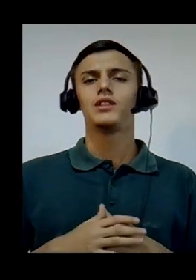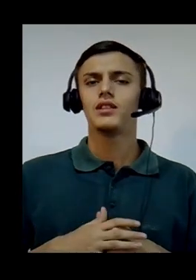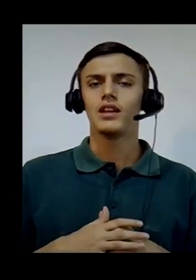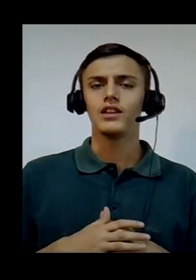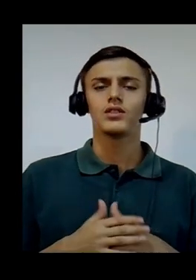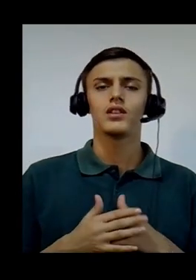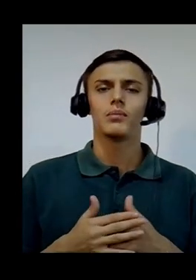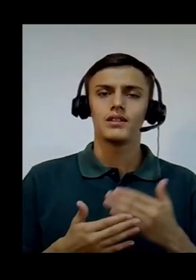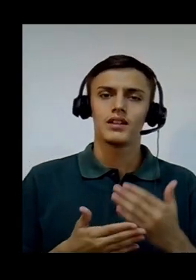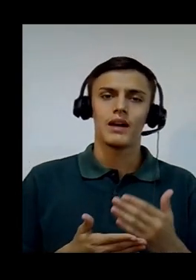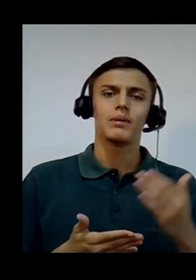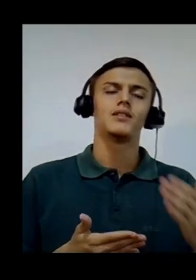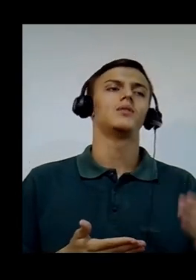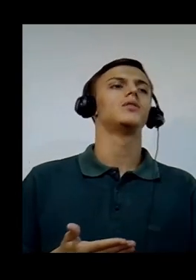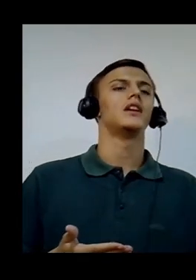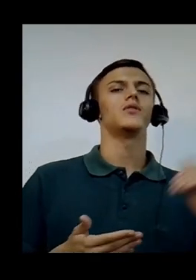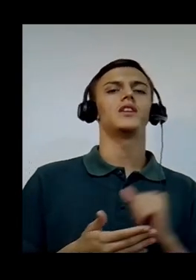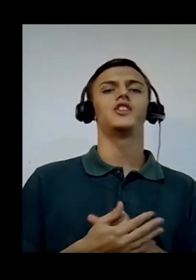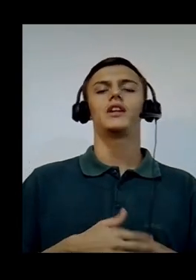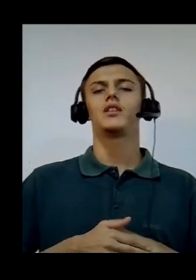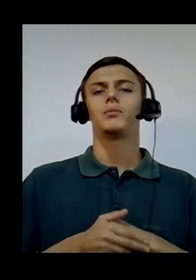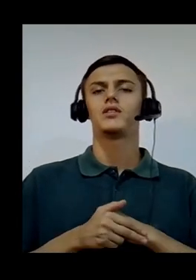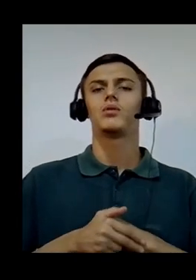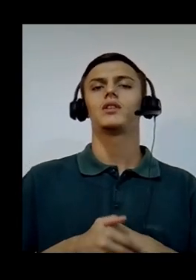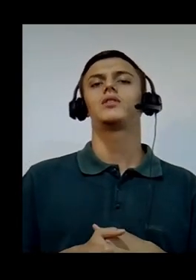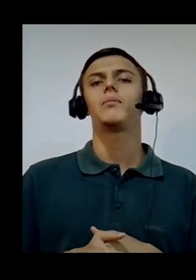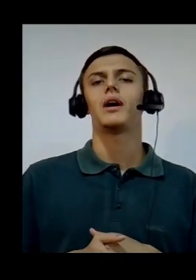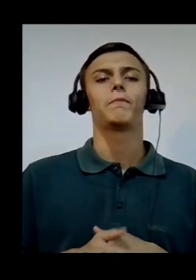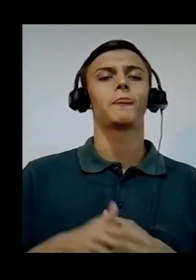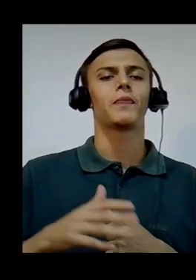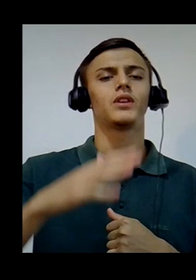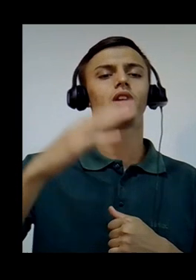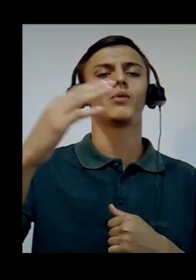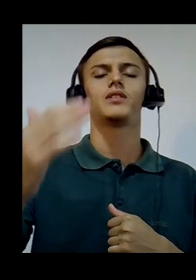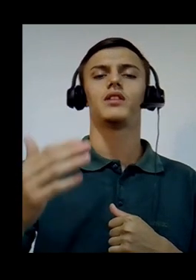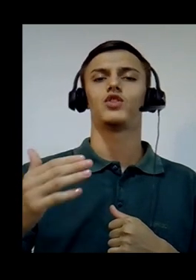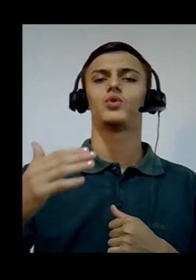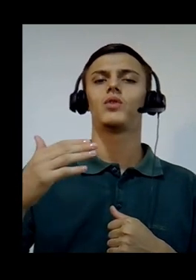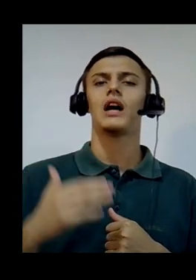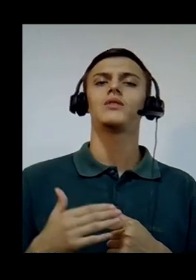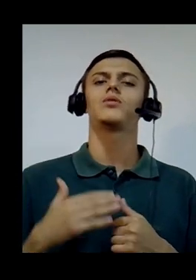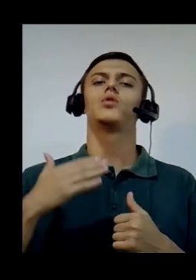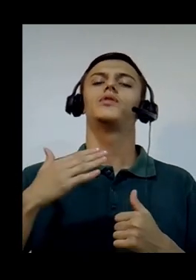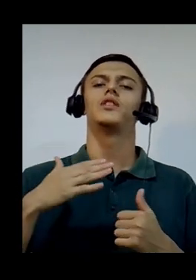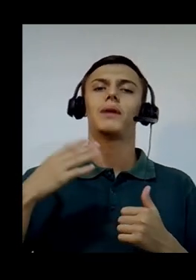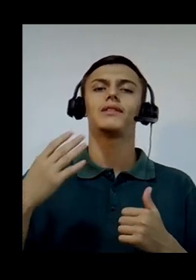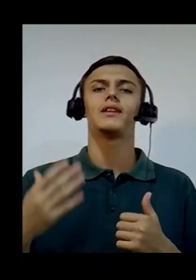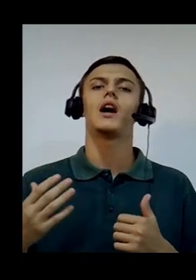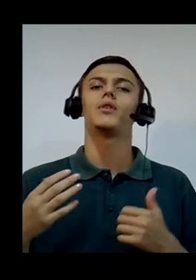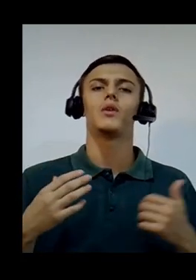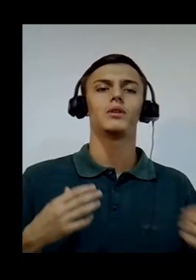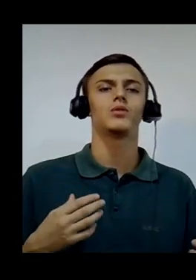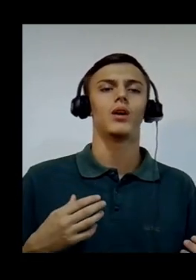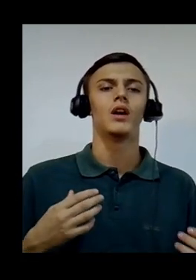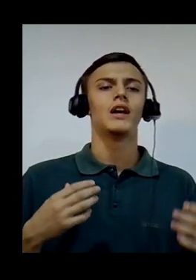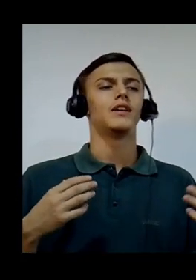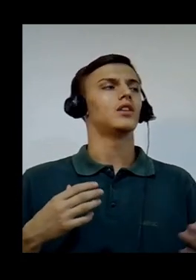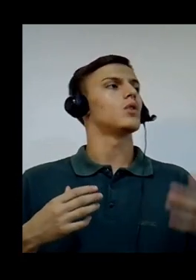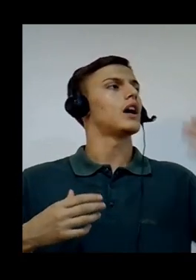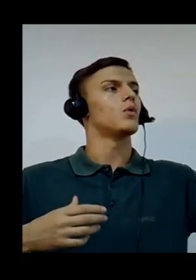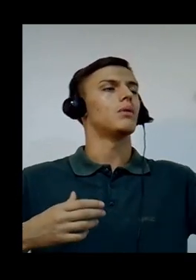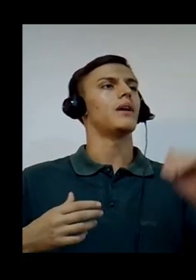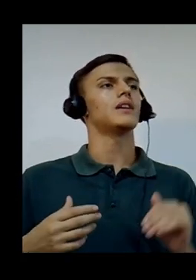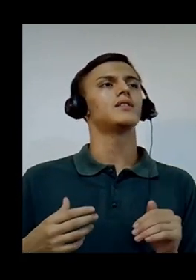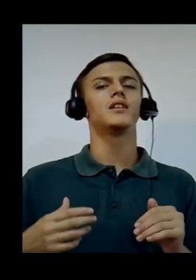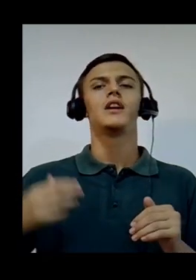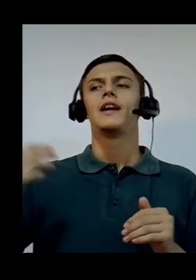Em caso de incidente, também será preciso daí avisar diretamente segurança do trabalho. Então, o que é um incidente? Um caso que houve dano material e não pessoal.